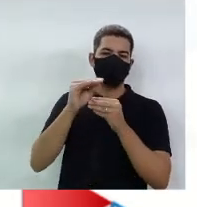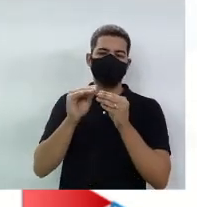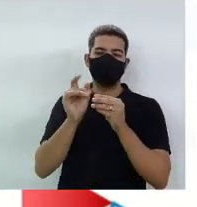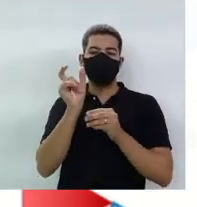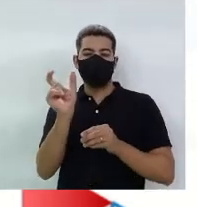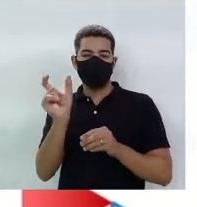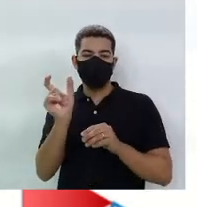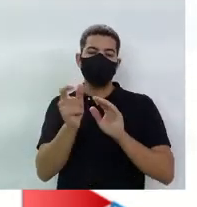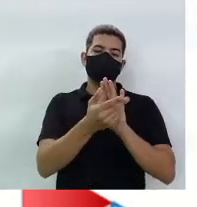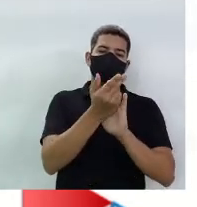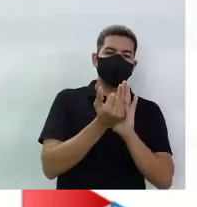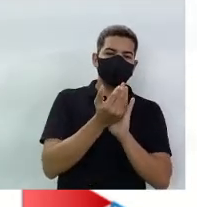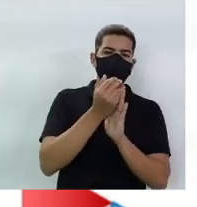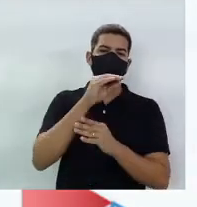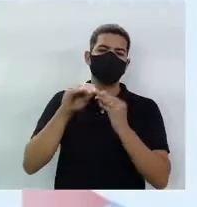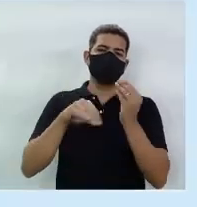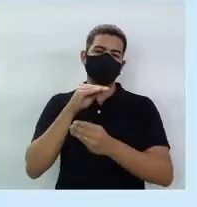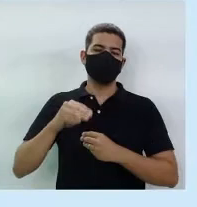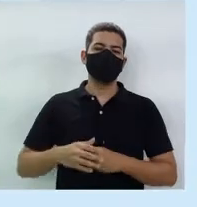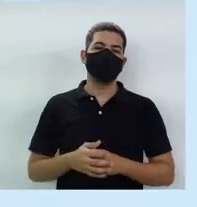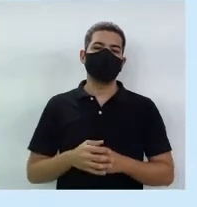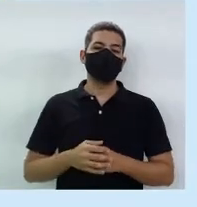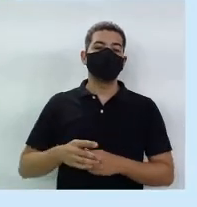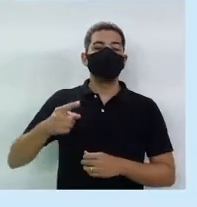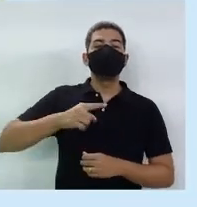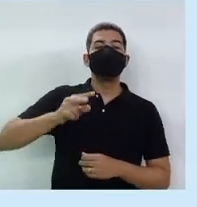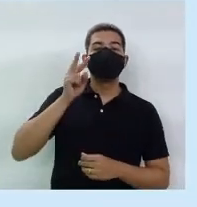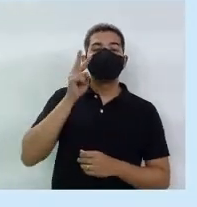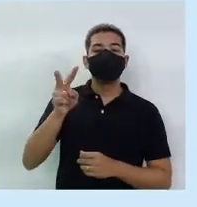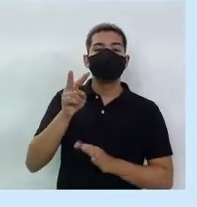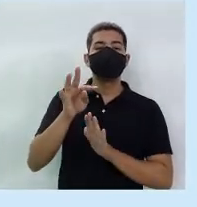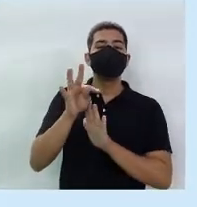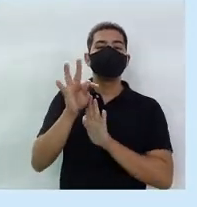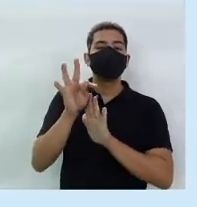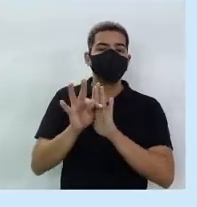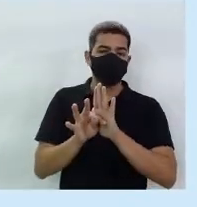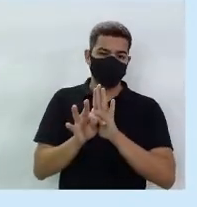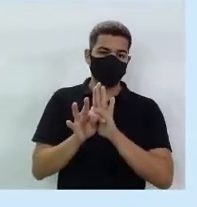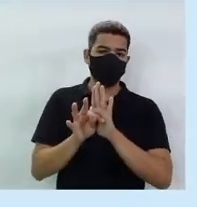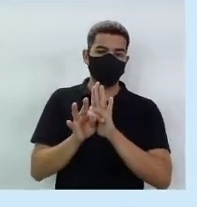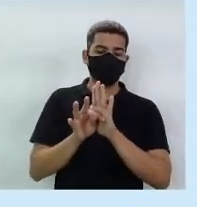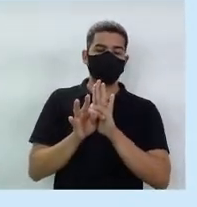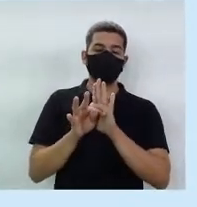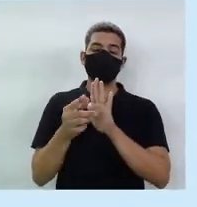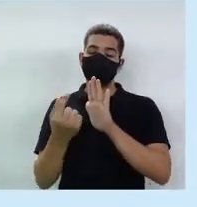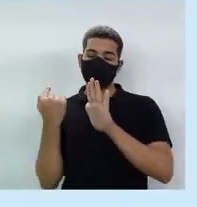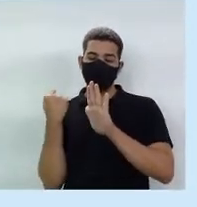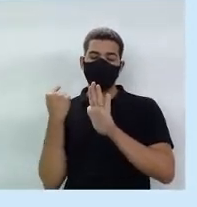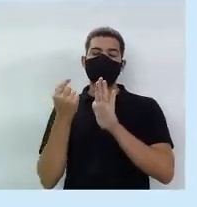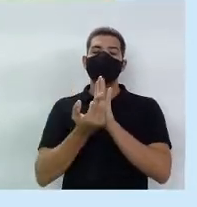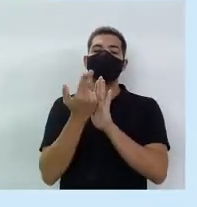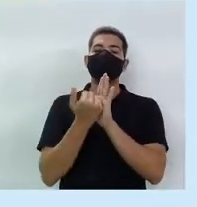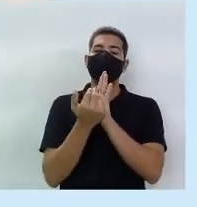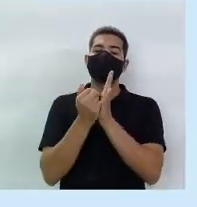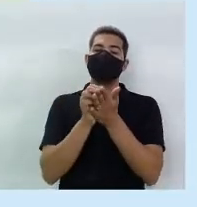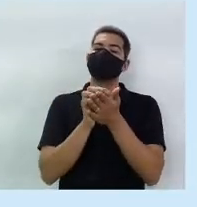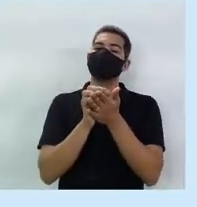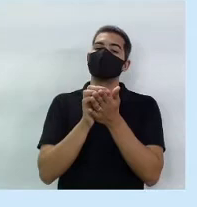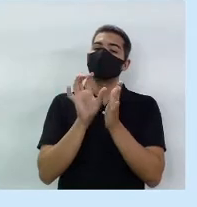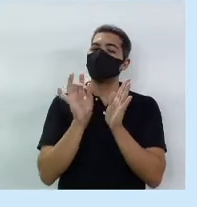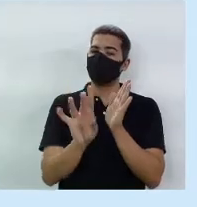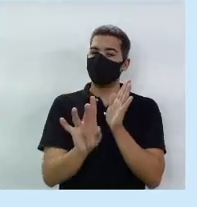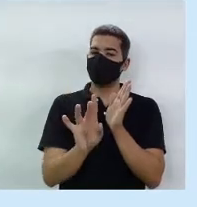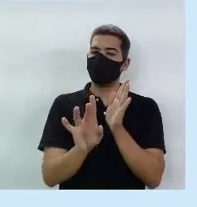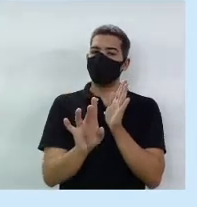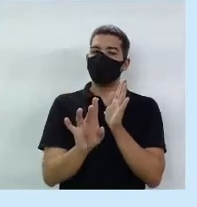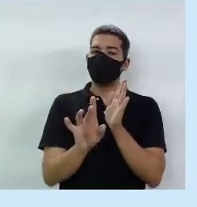Vejam só, anteriormente nós vimos um texto que não verbal. Agora vimos o quê? Um texto misto